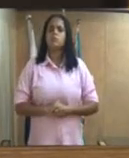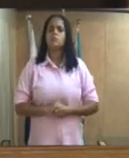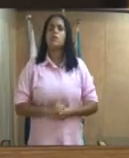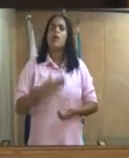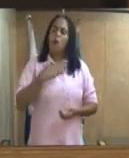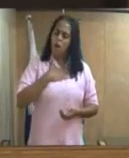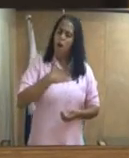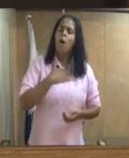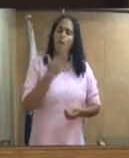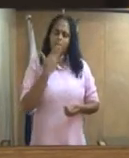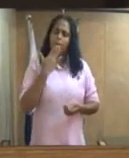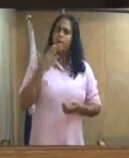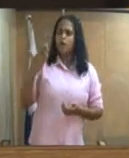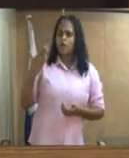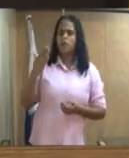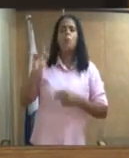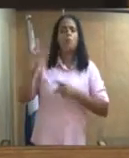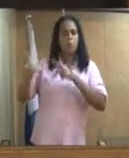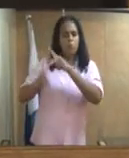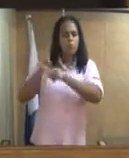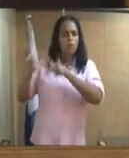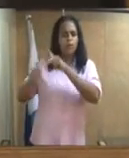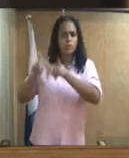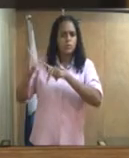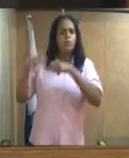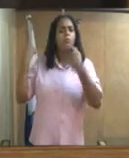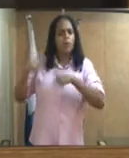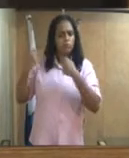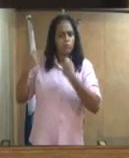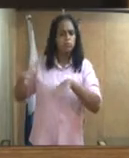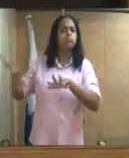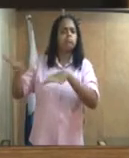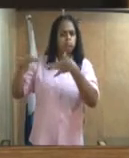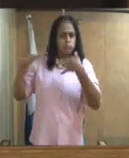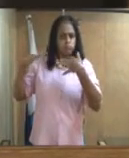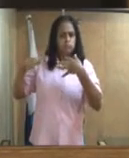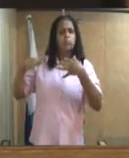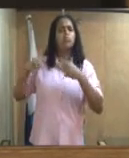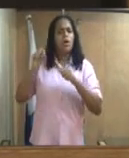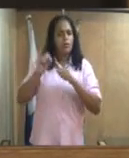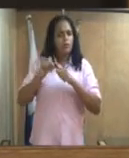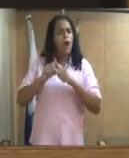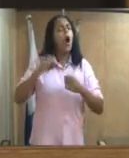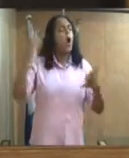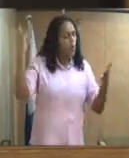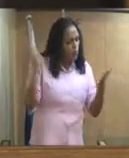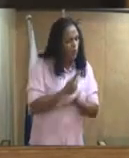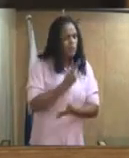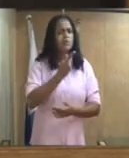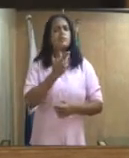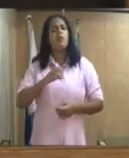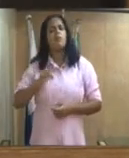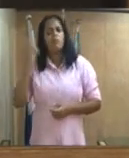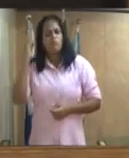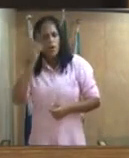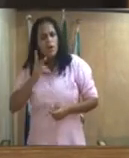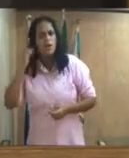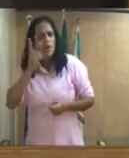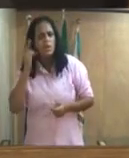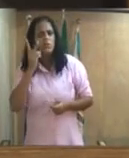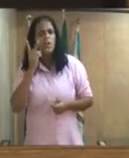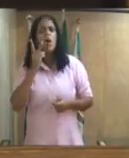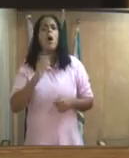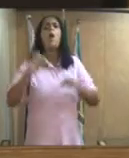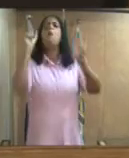Eu peço só que a população preste atenção no que vem acontecendo, que o seu vereador, que bate a sua porta